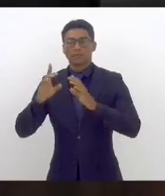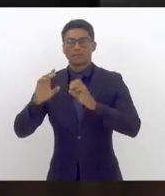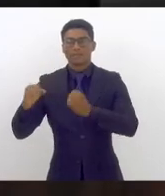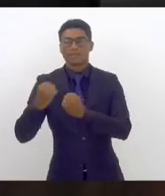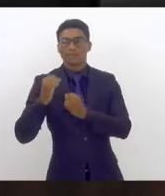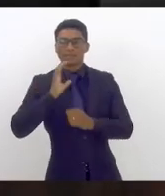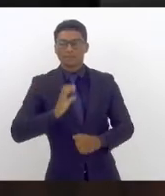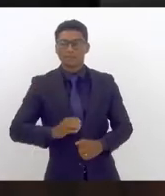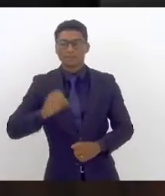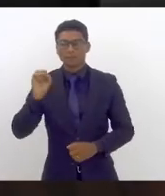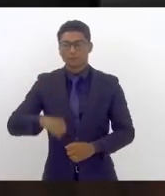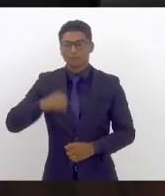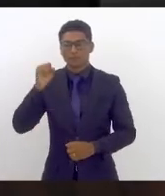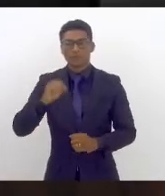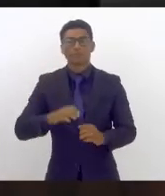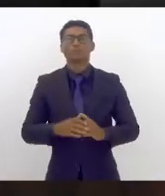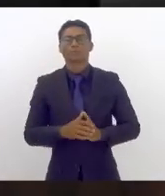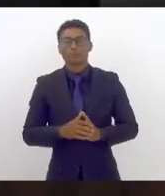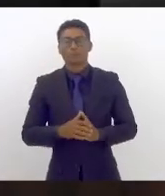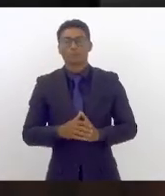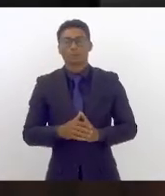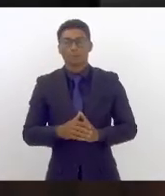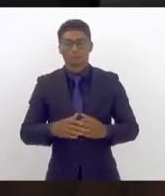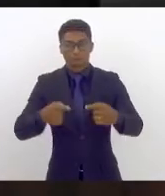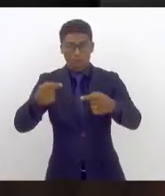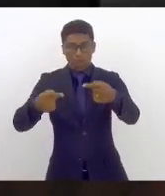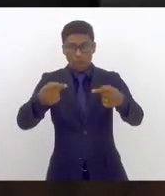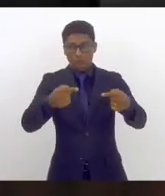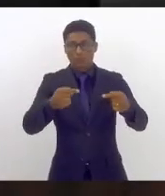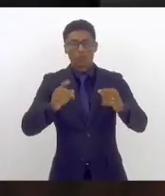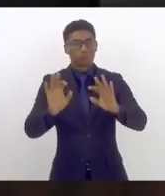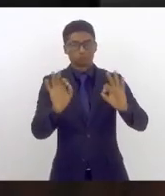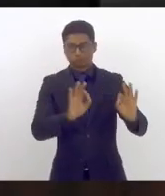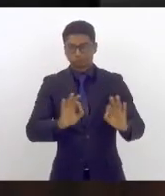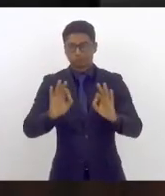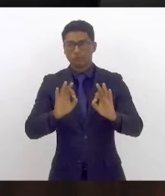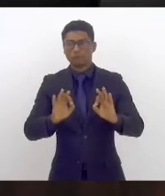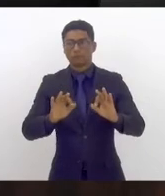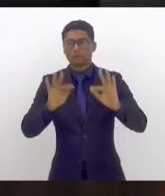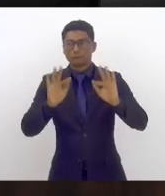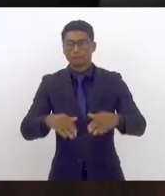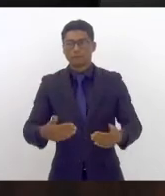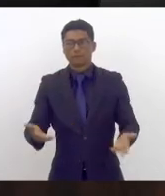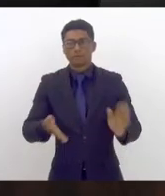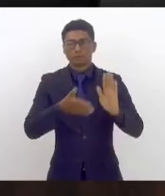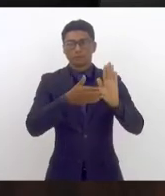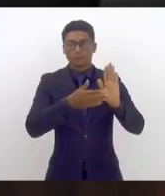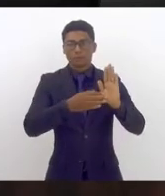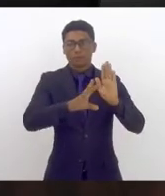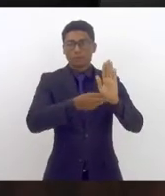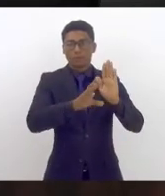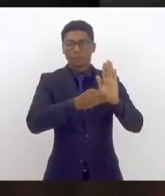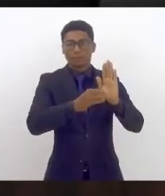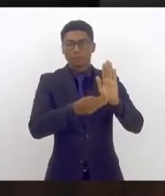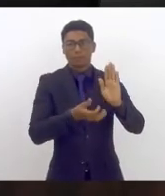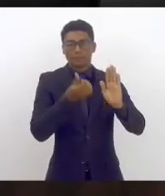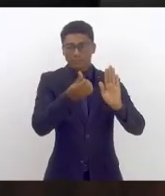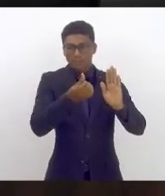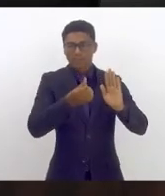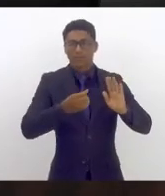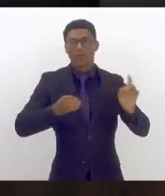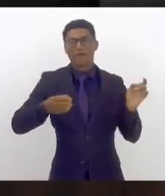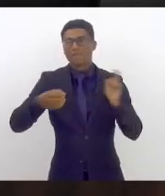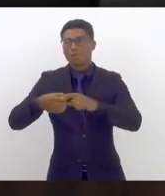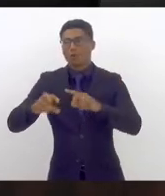de Luiz Paulo Coronel Salimeni Subtenente Bernardo a discussão apresente proposta recebeu seis emendas e retorna